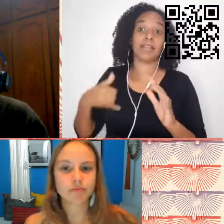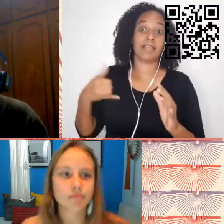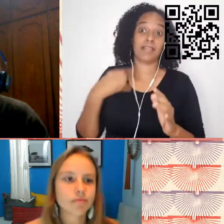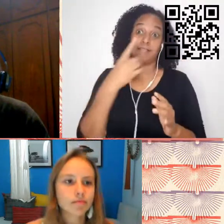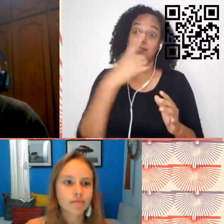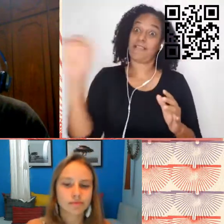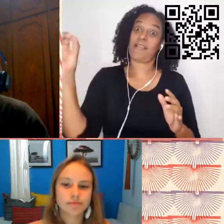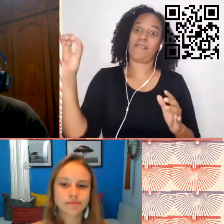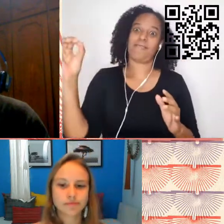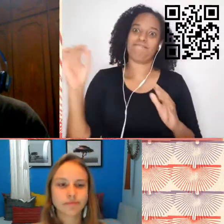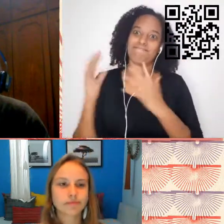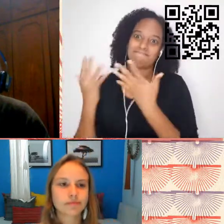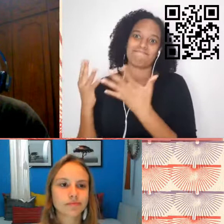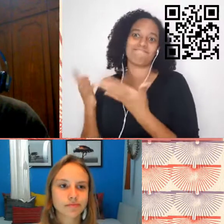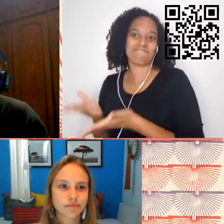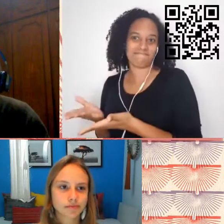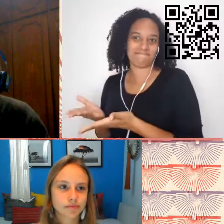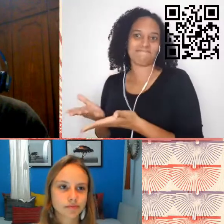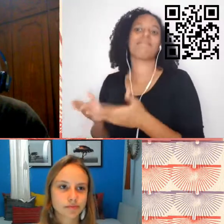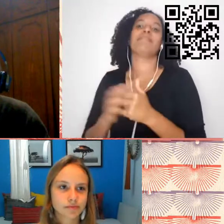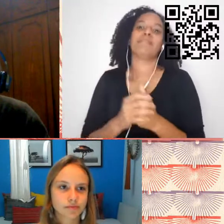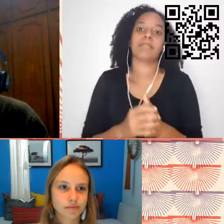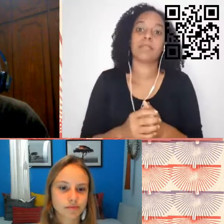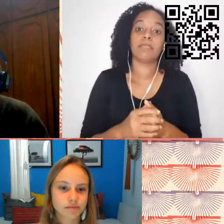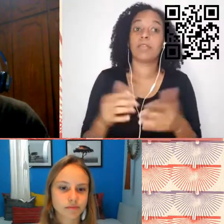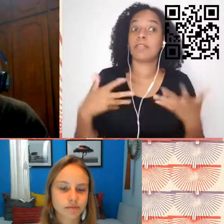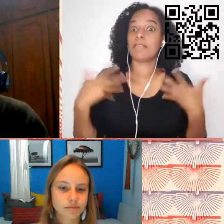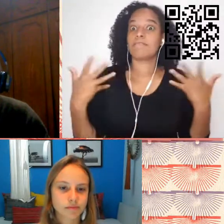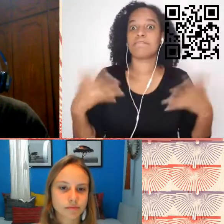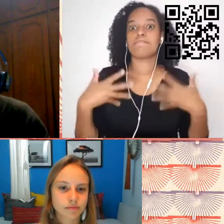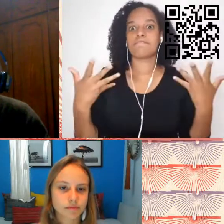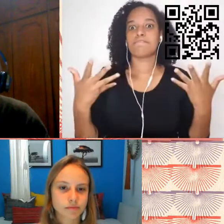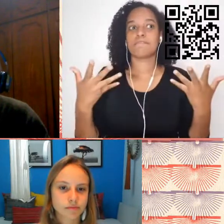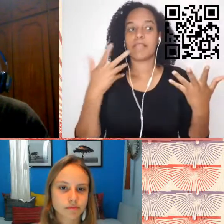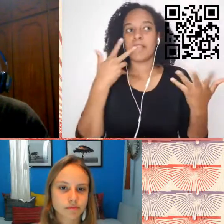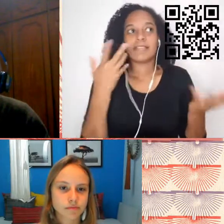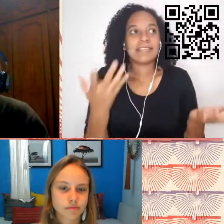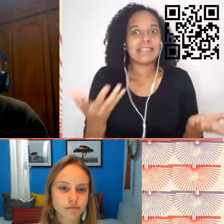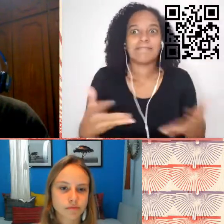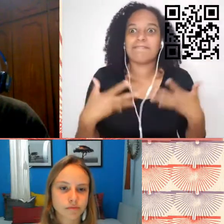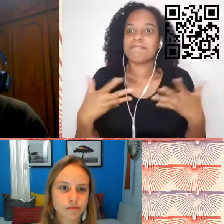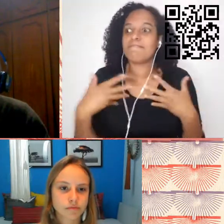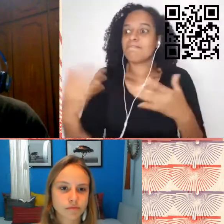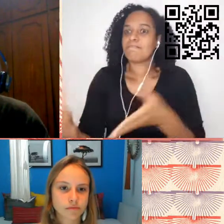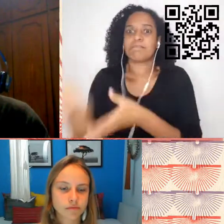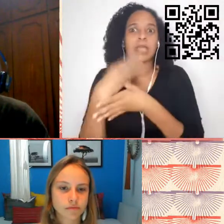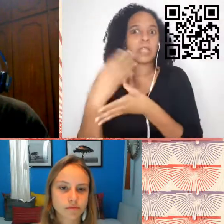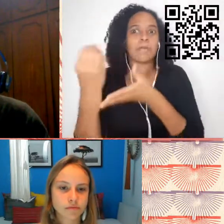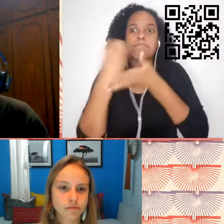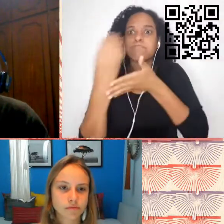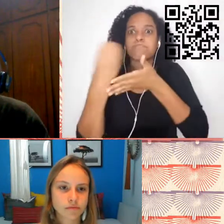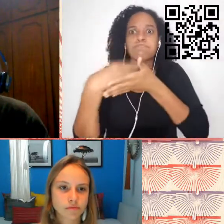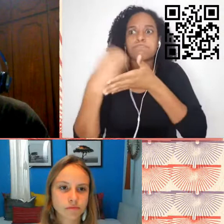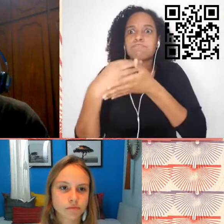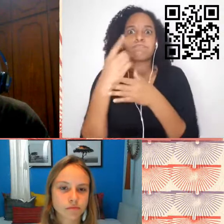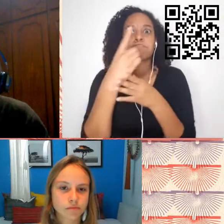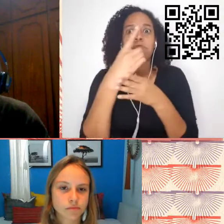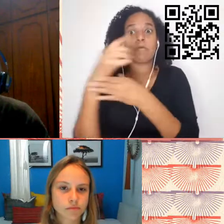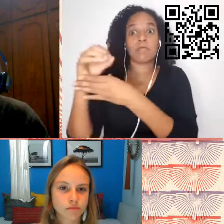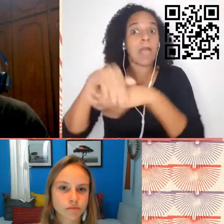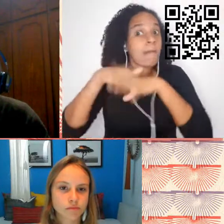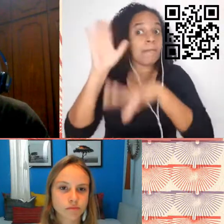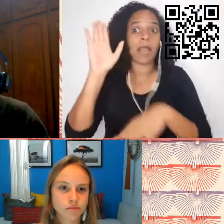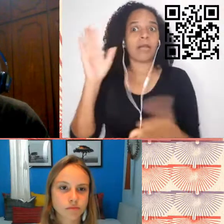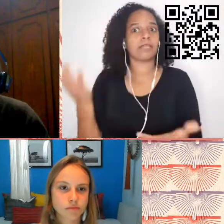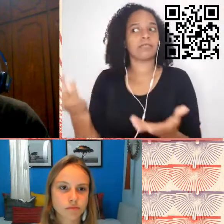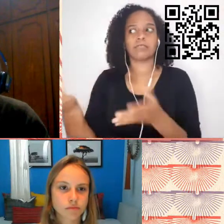E para nossa alegria, mas não para nossa surpresa, nós recebemos mais de 100 vídeos.